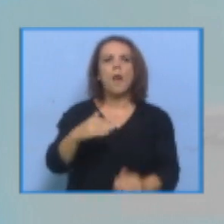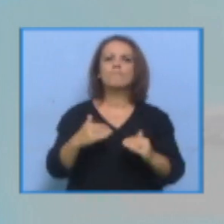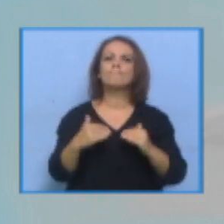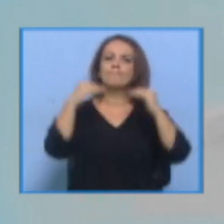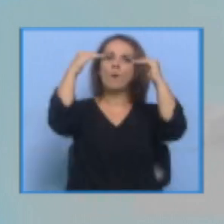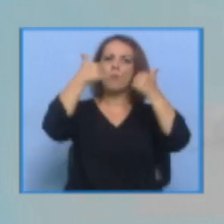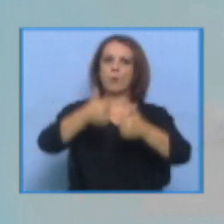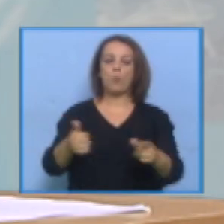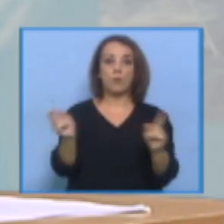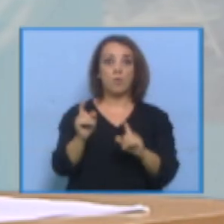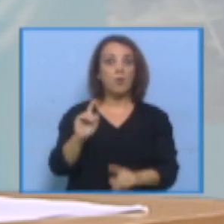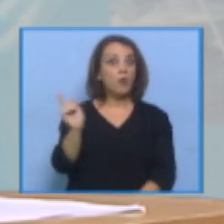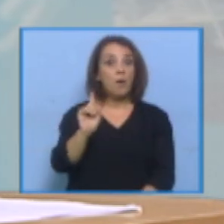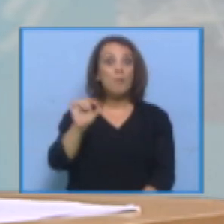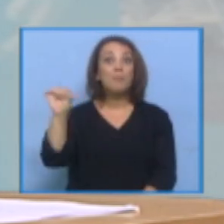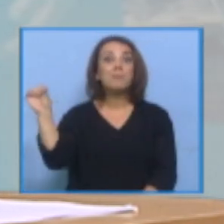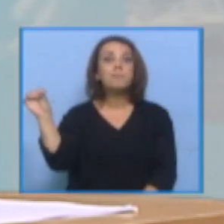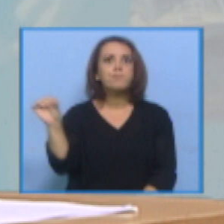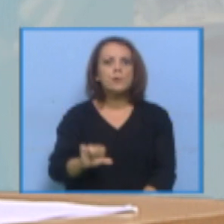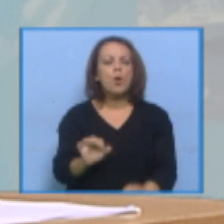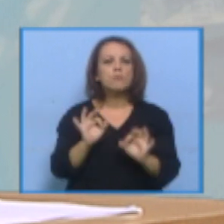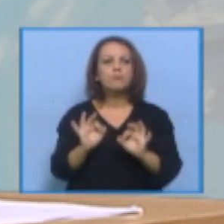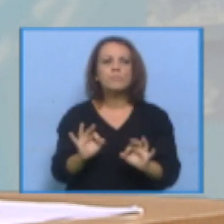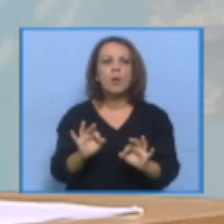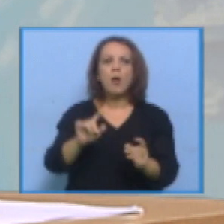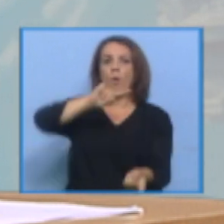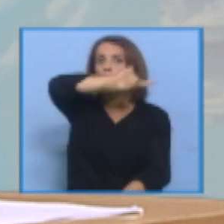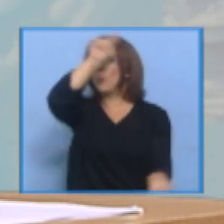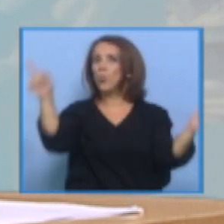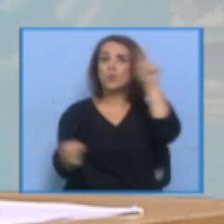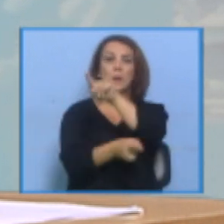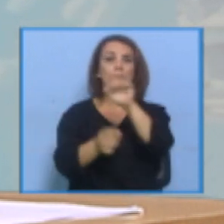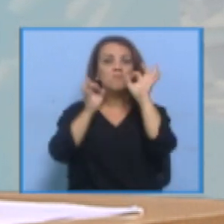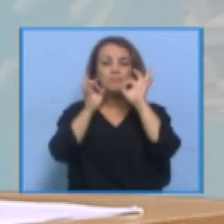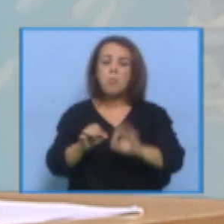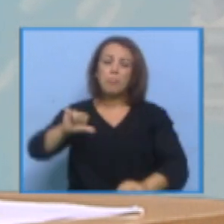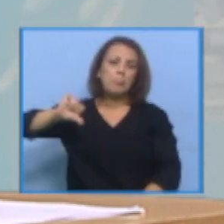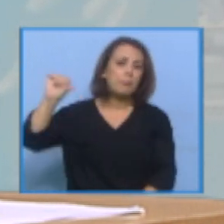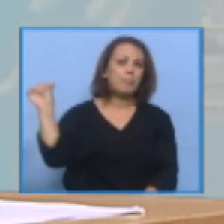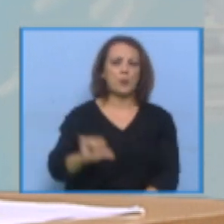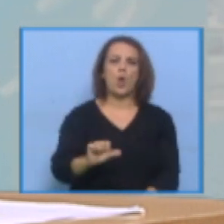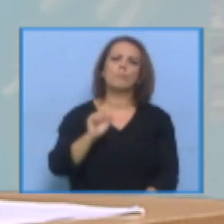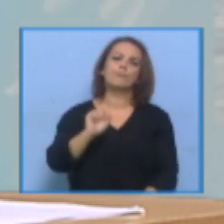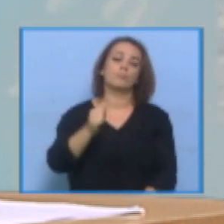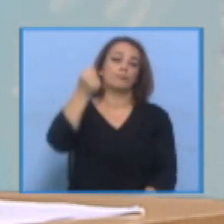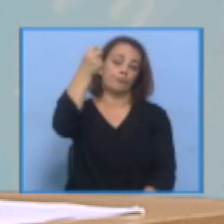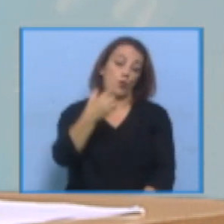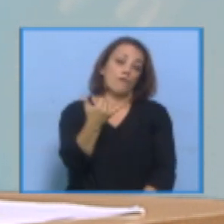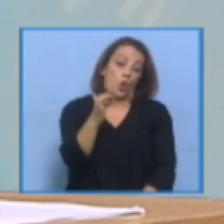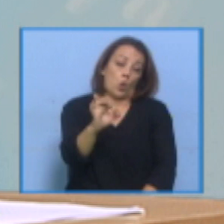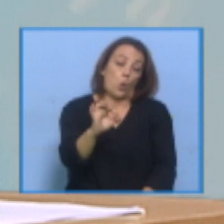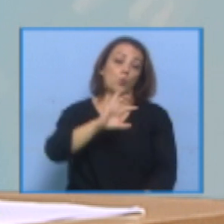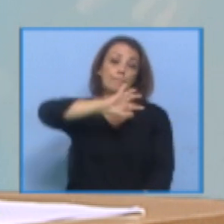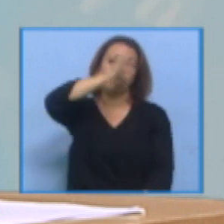é? Não, pior do que isso, colocam o nosso país na pior posição possível entre os 28, que ainda somos